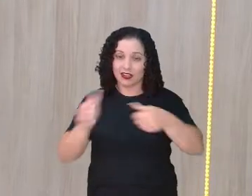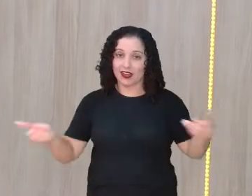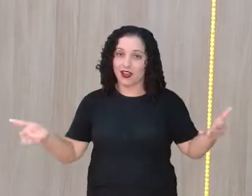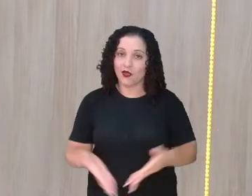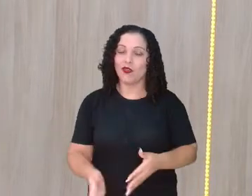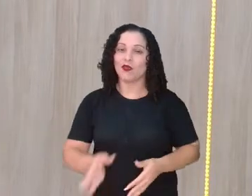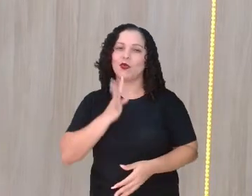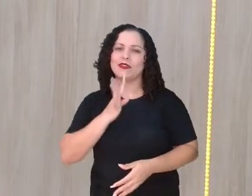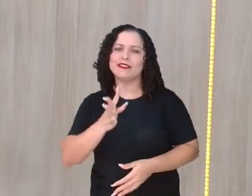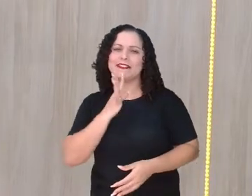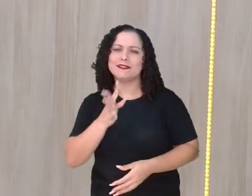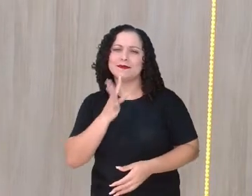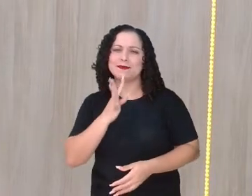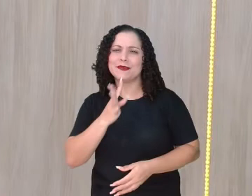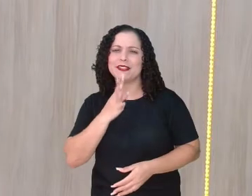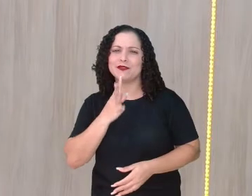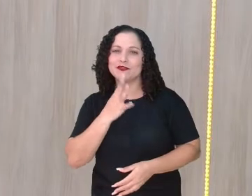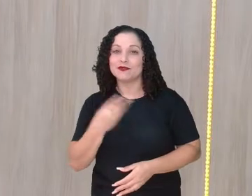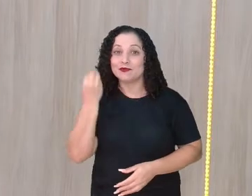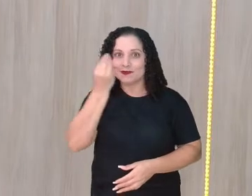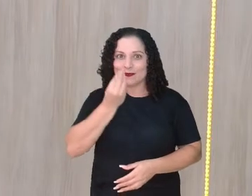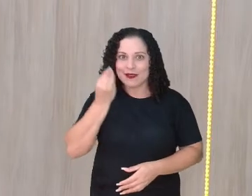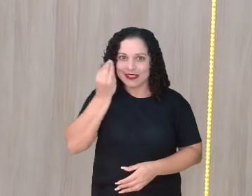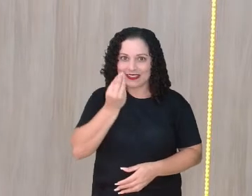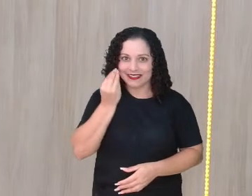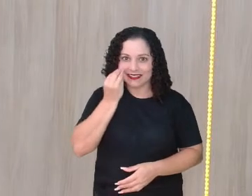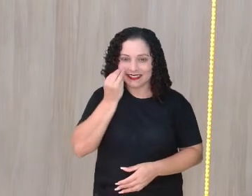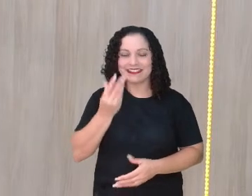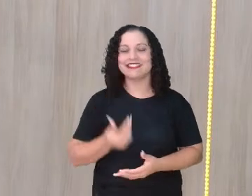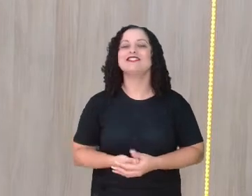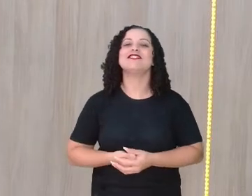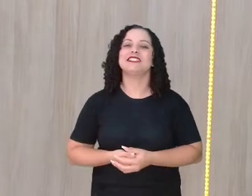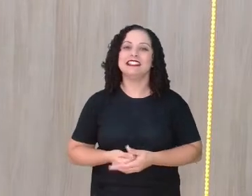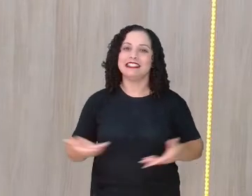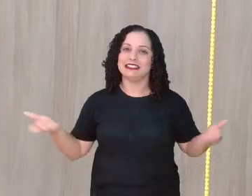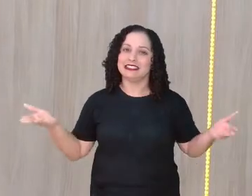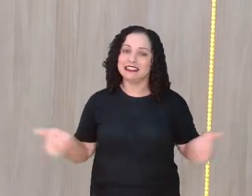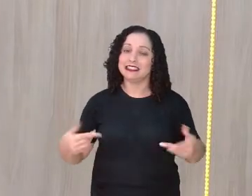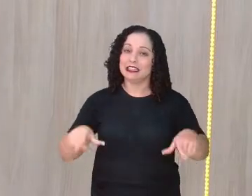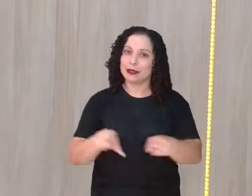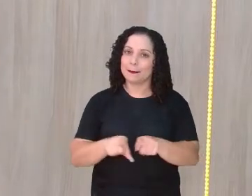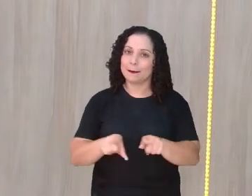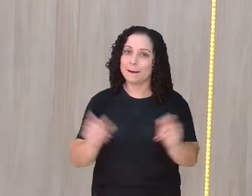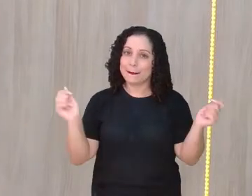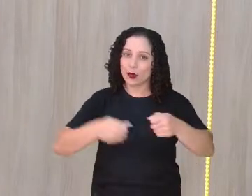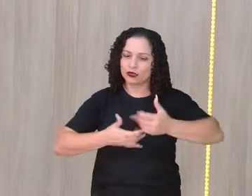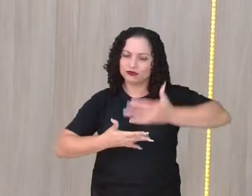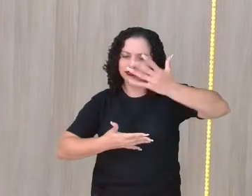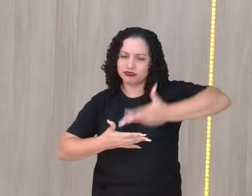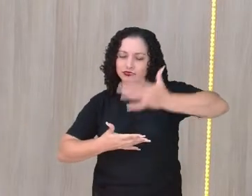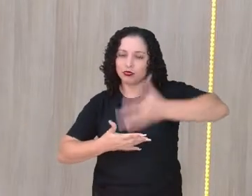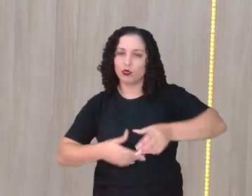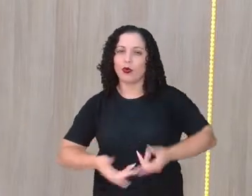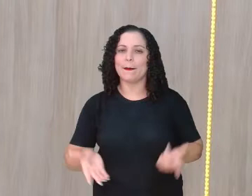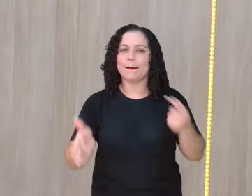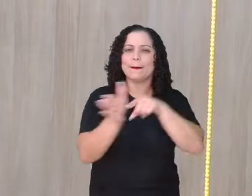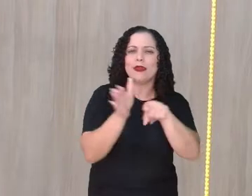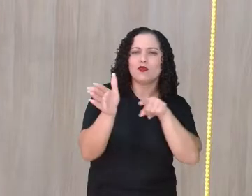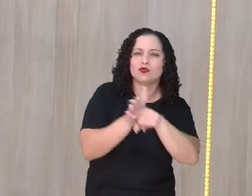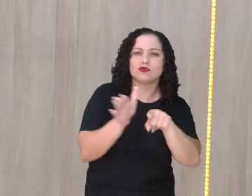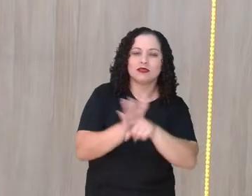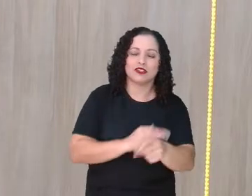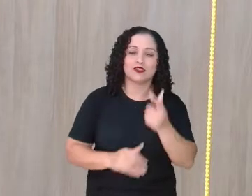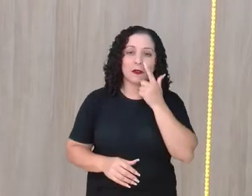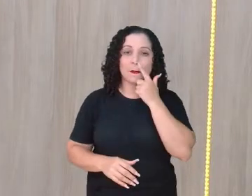nossos conhecimentos, vai finalizar esse assunto. Então, é a hora de tirar dúvidas, tá? E